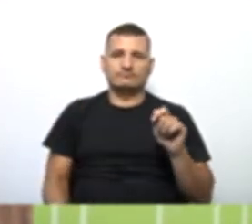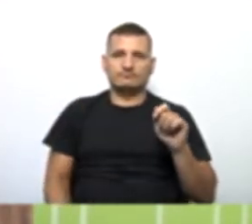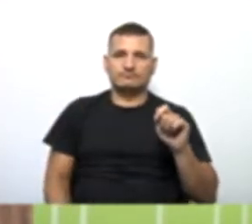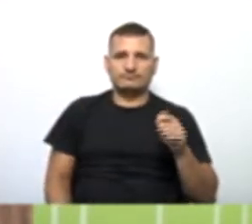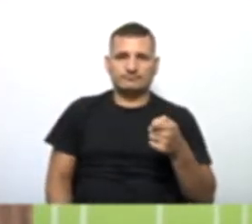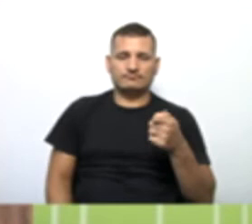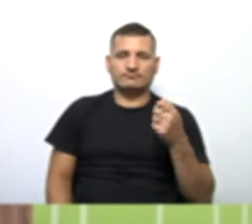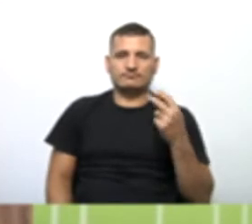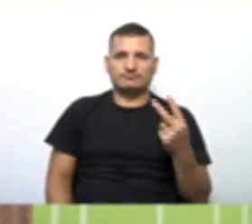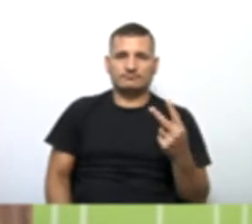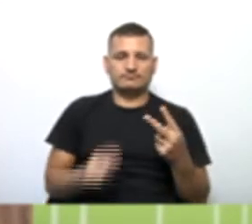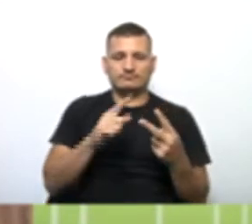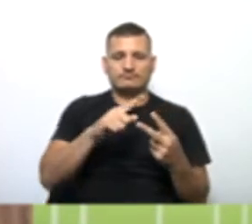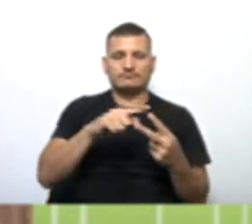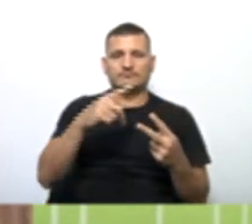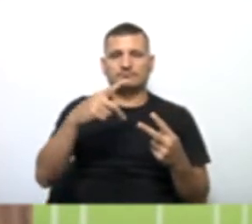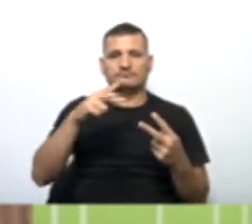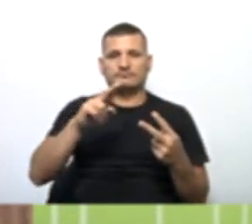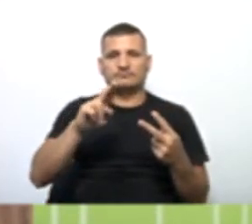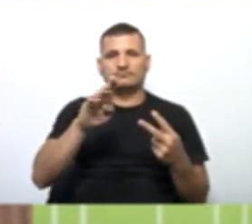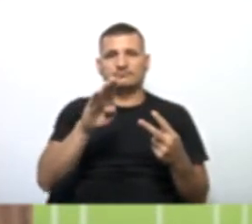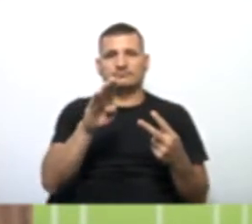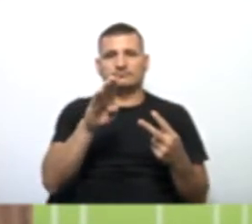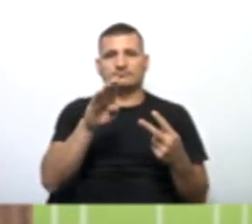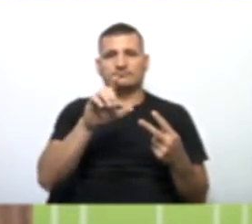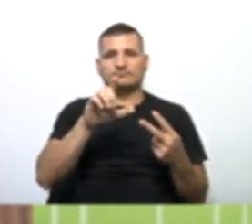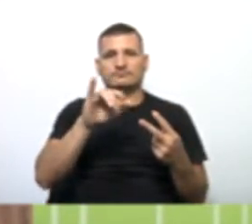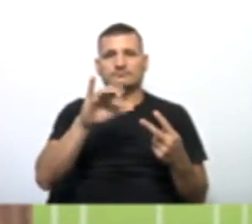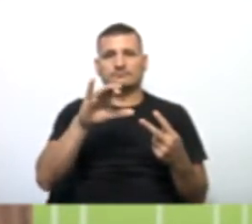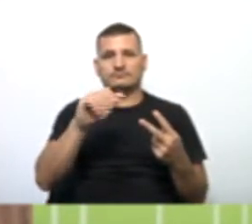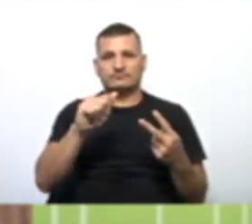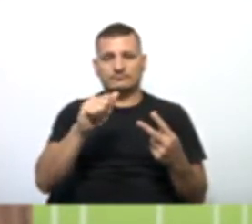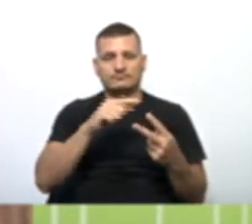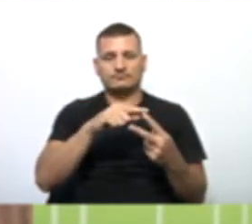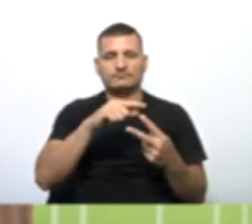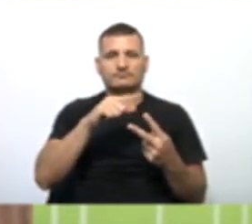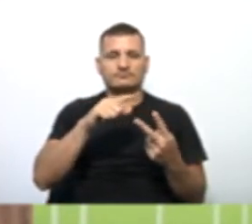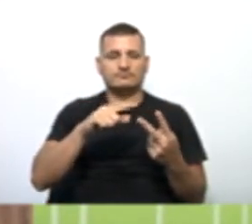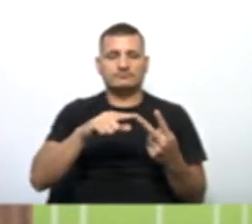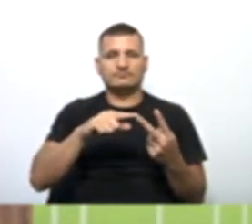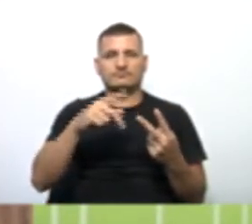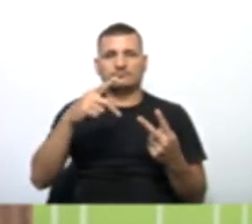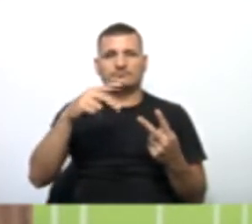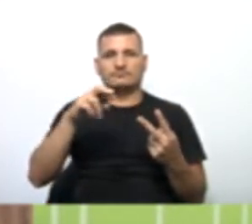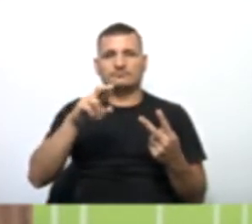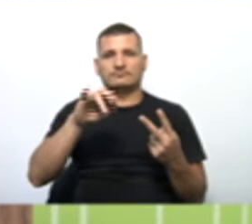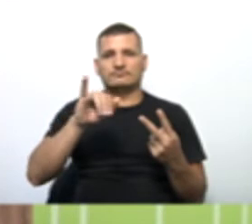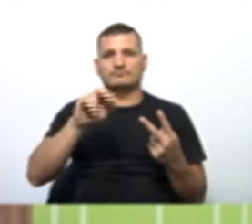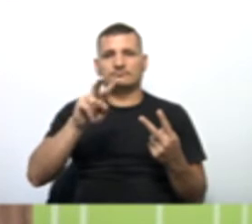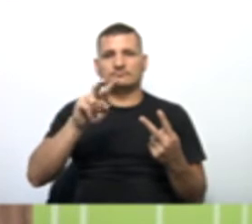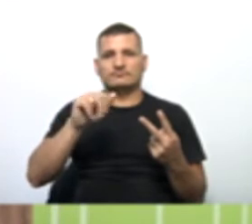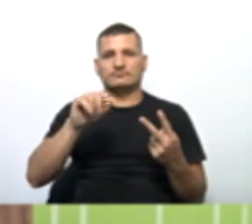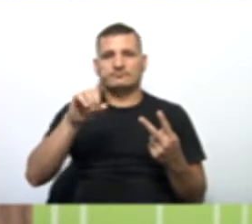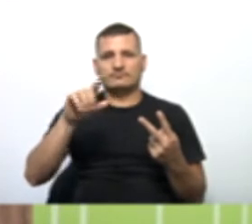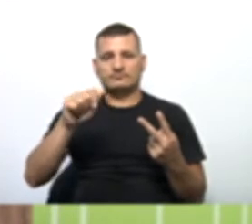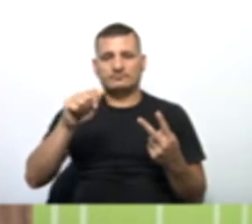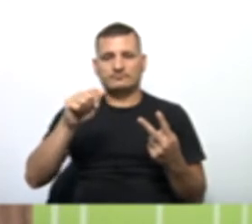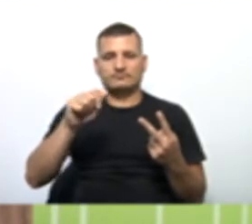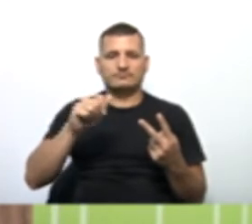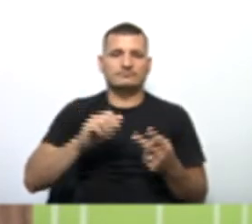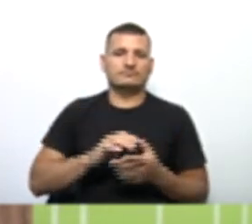privada, sendo que a pública para para criptografar a mensagem e a privada para decifrar a mensagem,